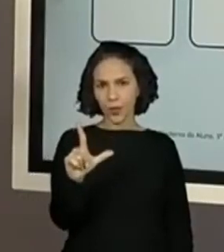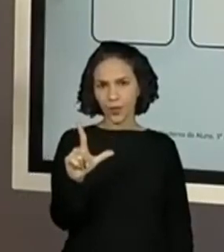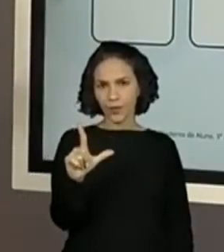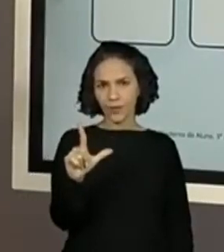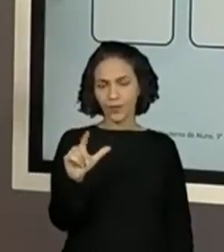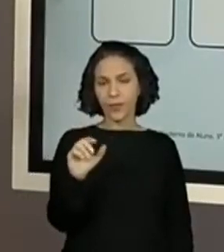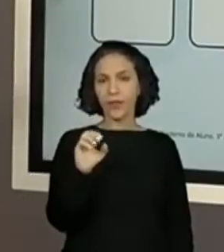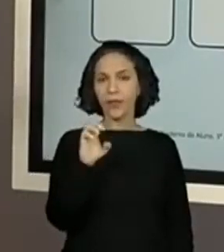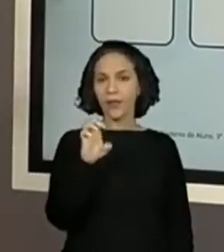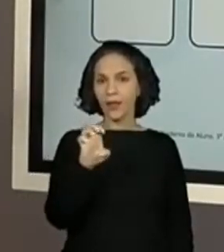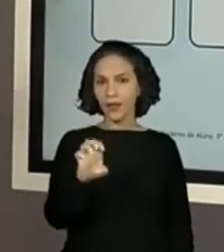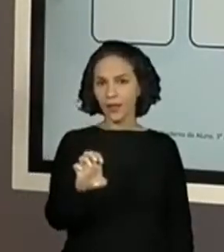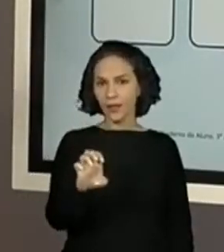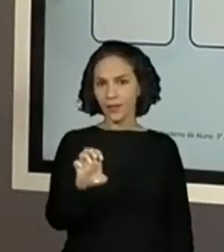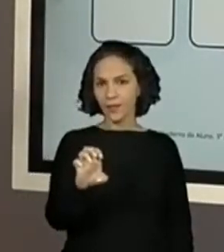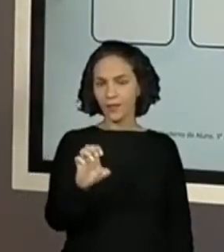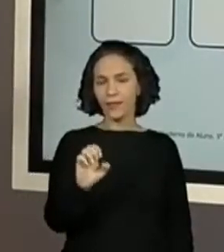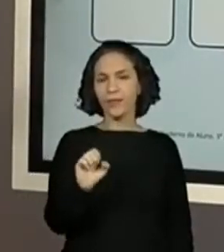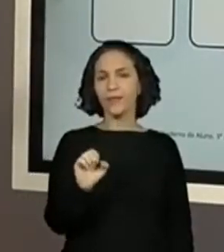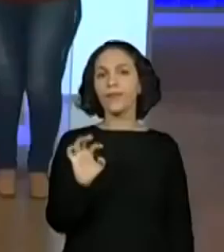2030.